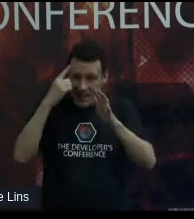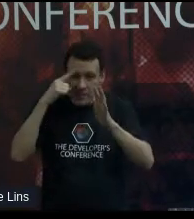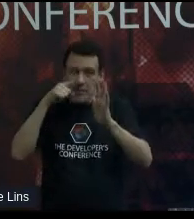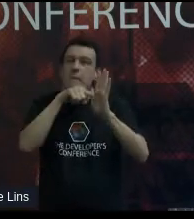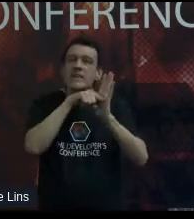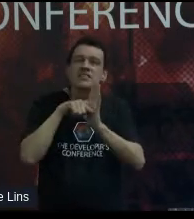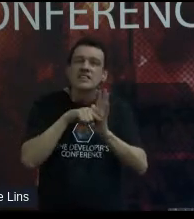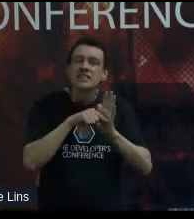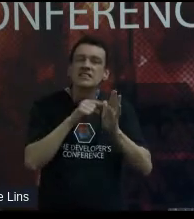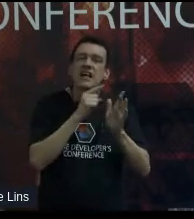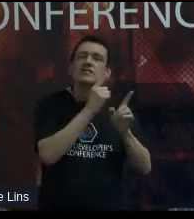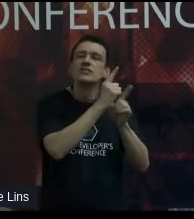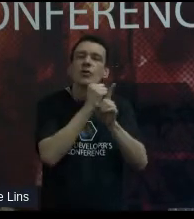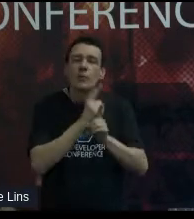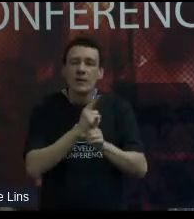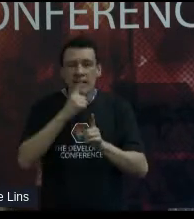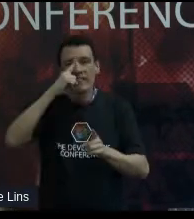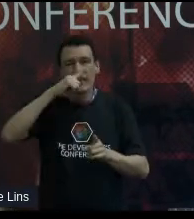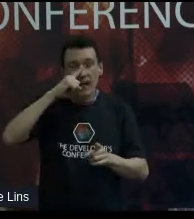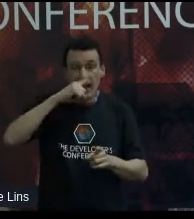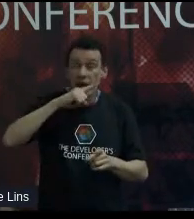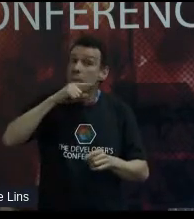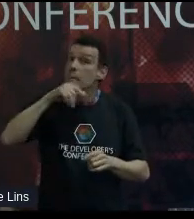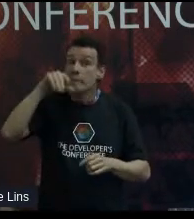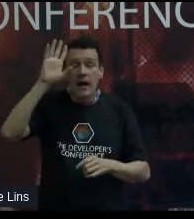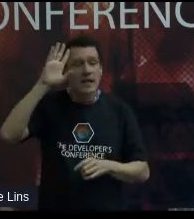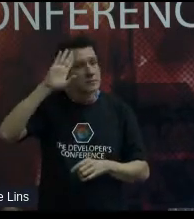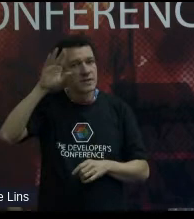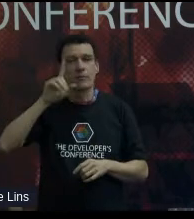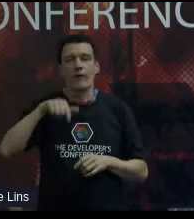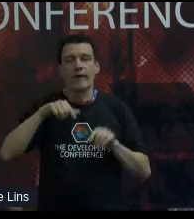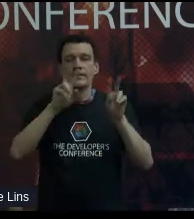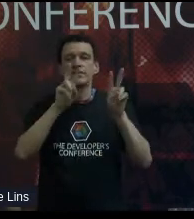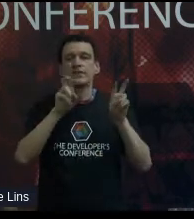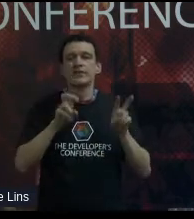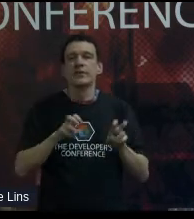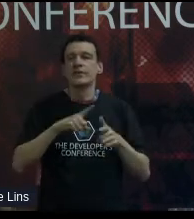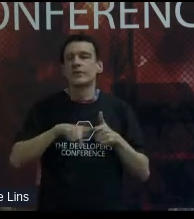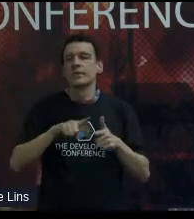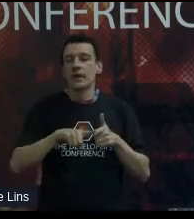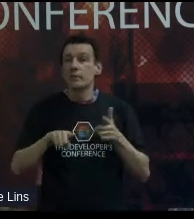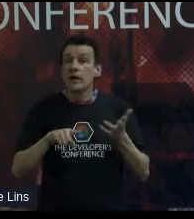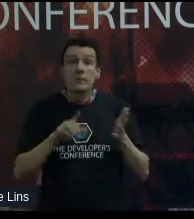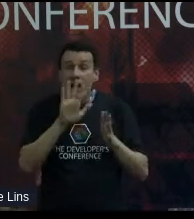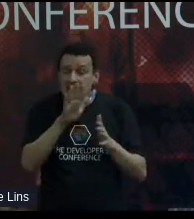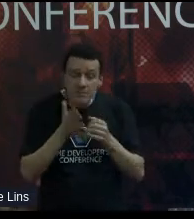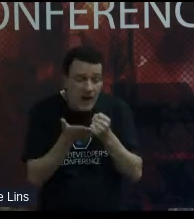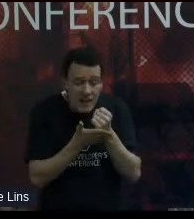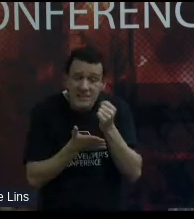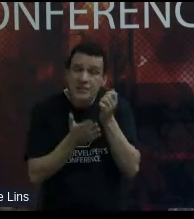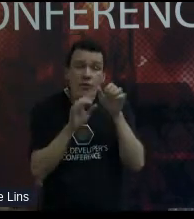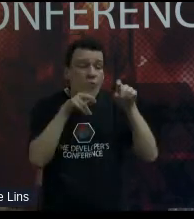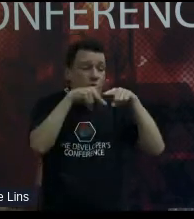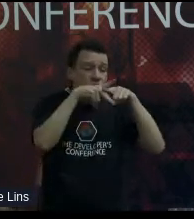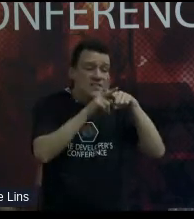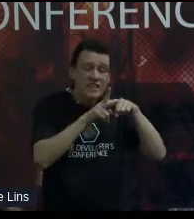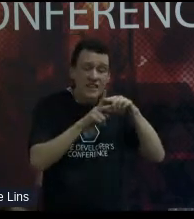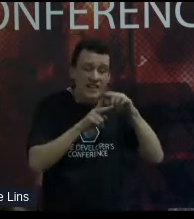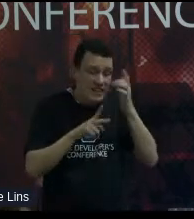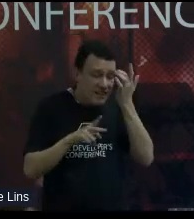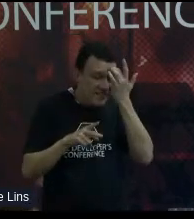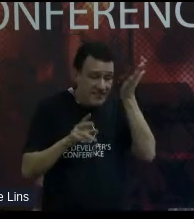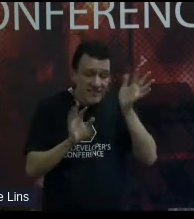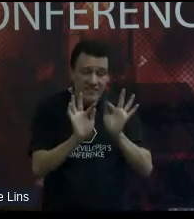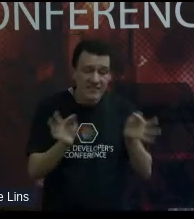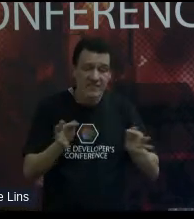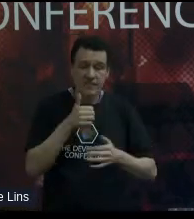parece, assim, básico, né? Mas é o que mais acontece. O pessoal não especifica título